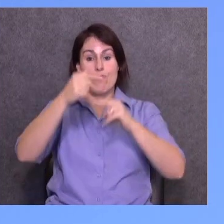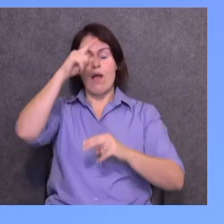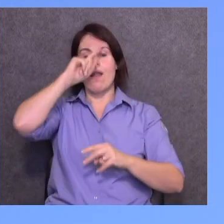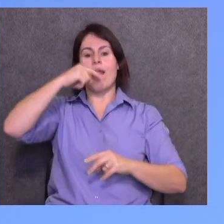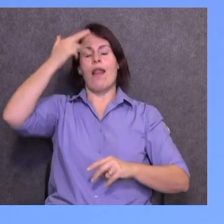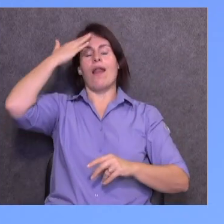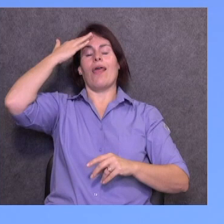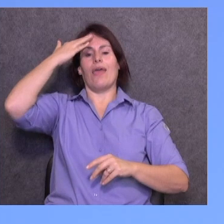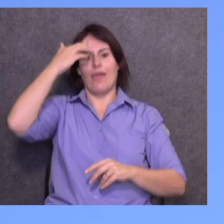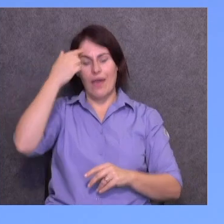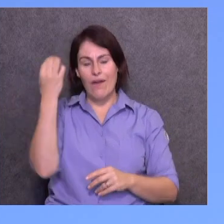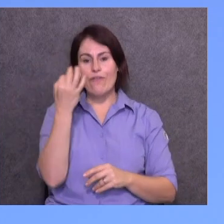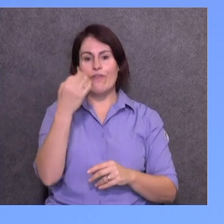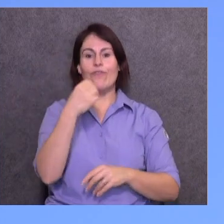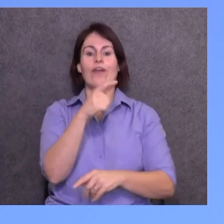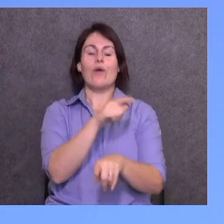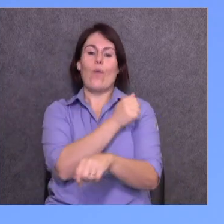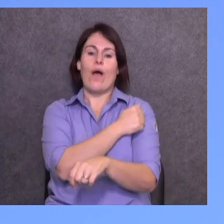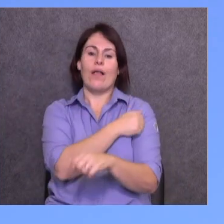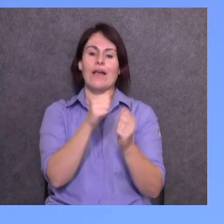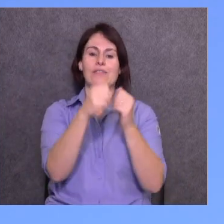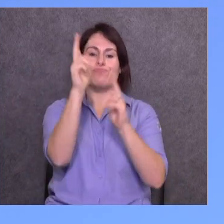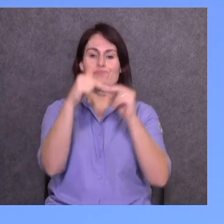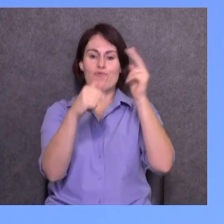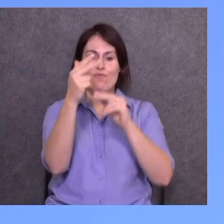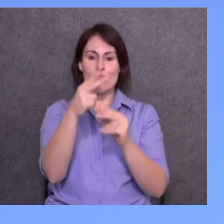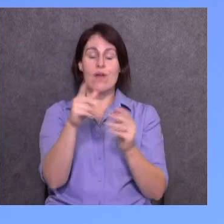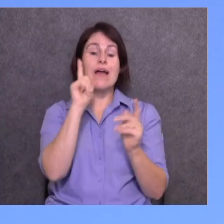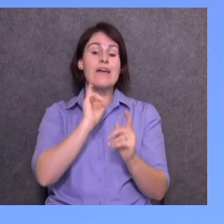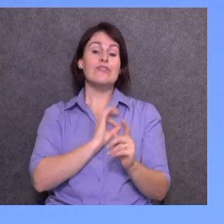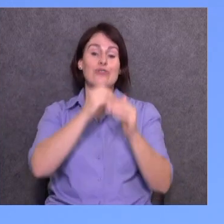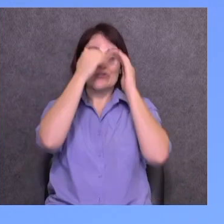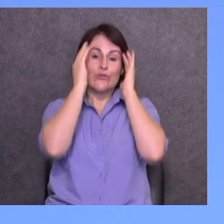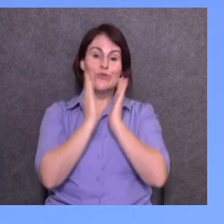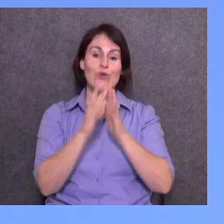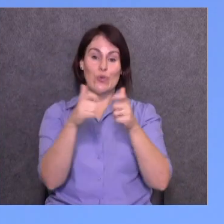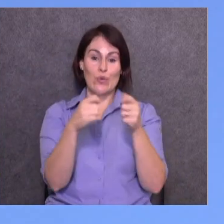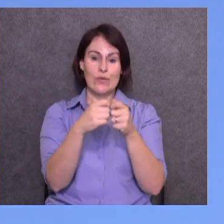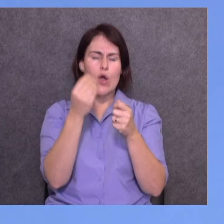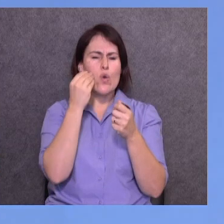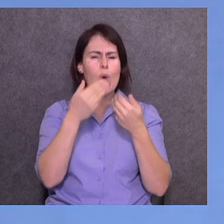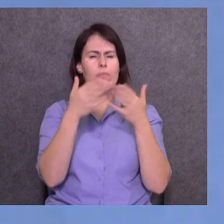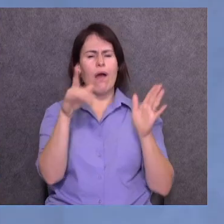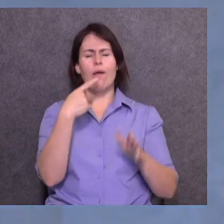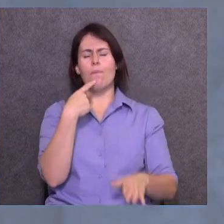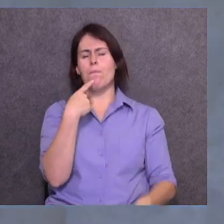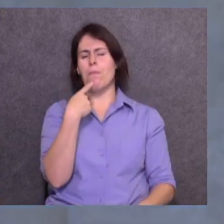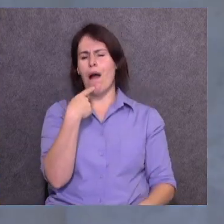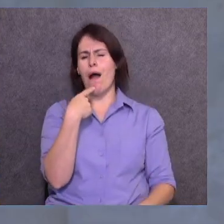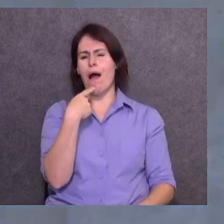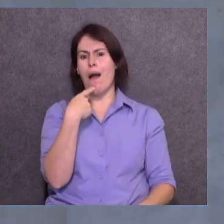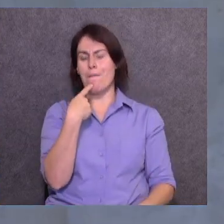do Rosário abre o nosso coração para entender o modo em que somos desafiados